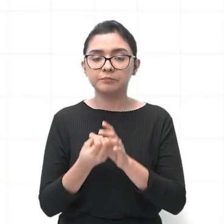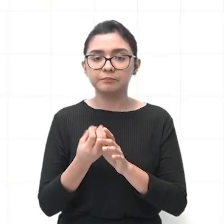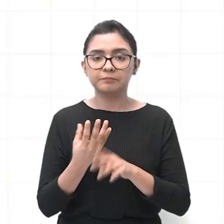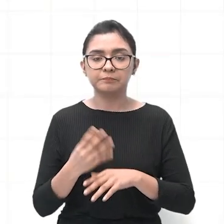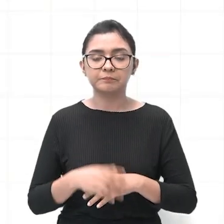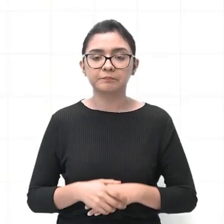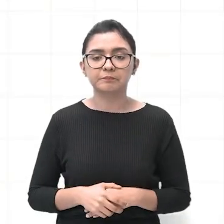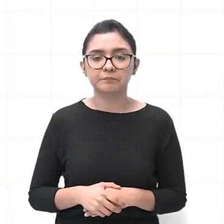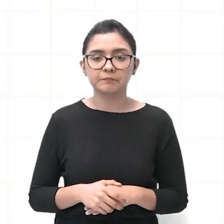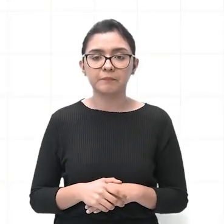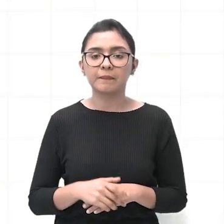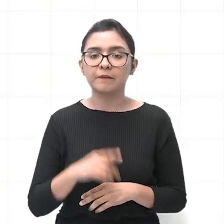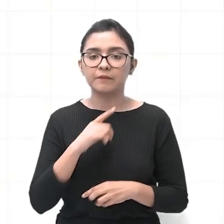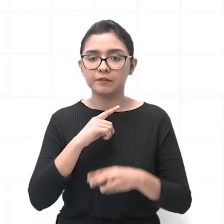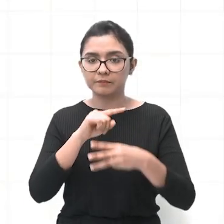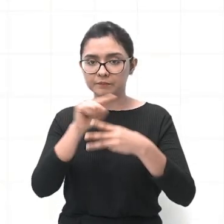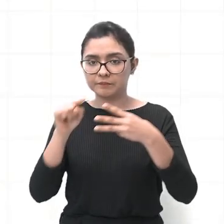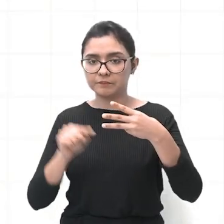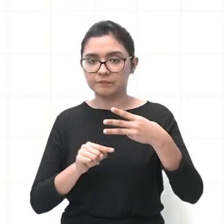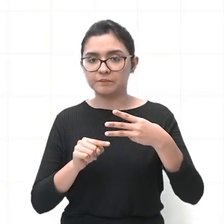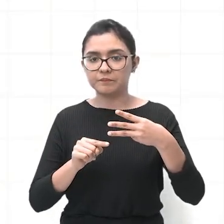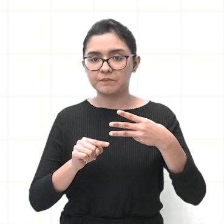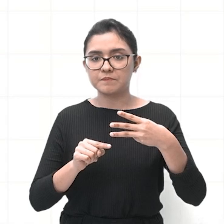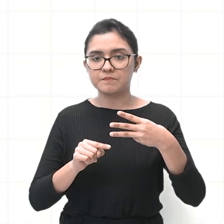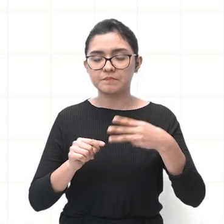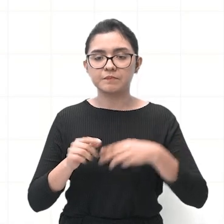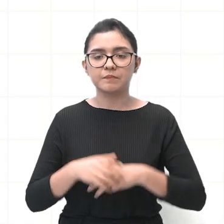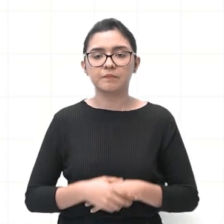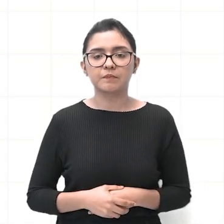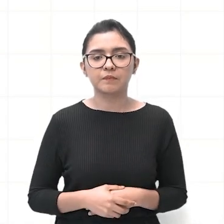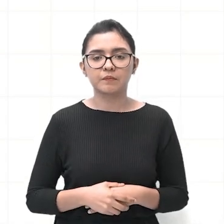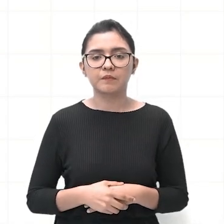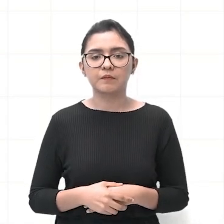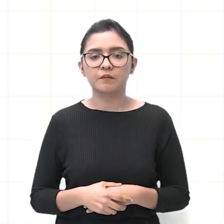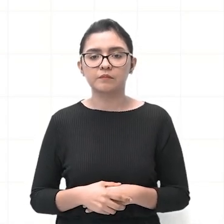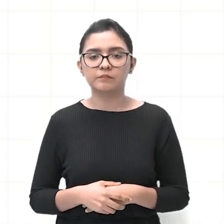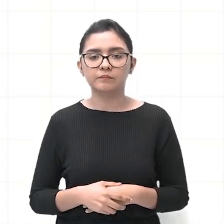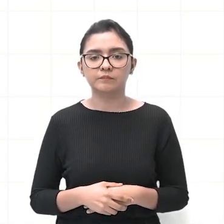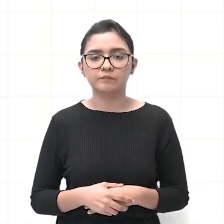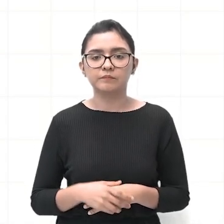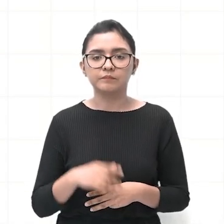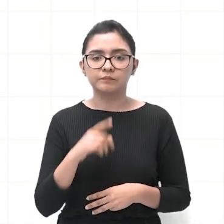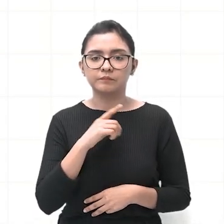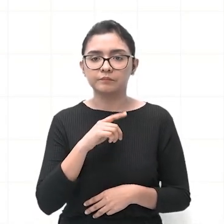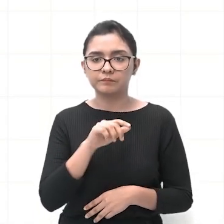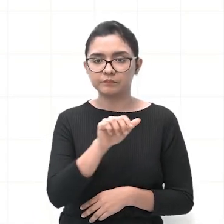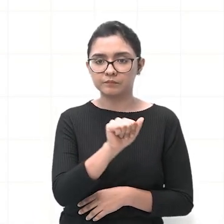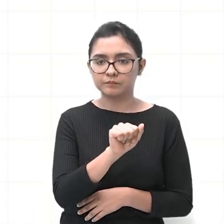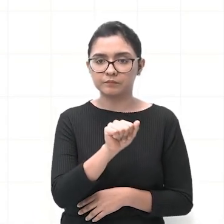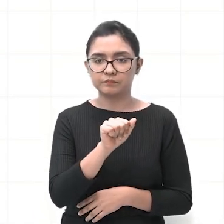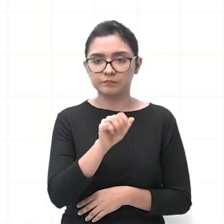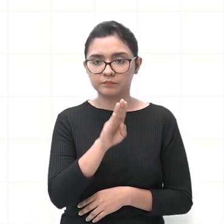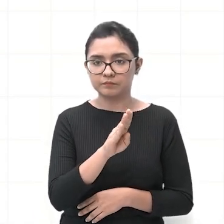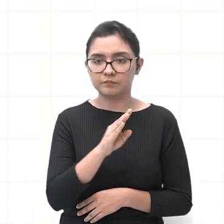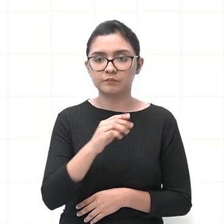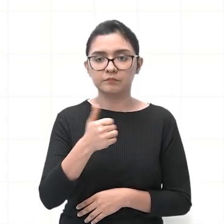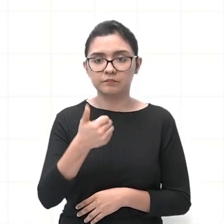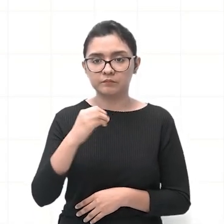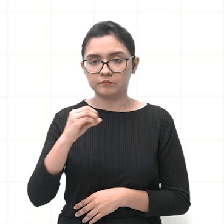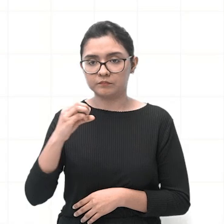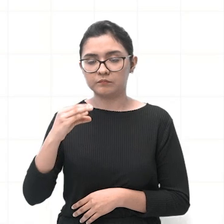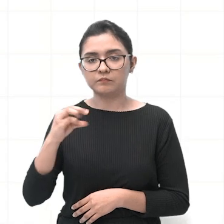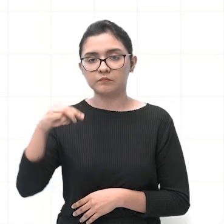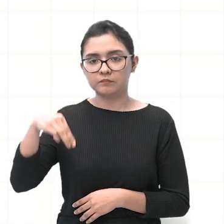vamos ter aí três medidas, provar, né, pela condição de existência e geometricamente que os segmentos AB de 10